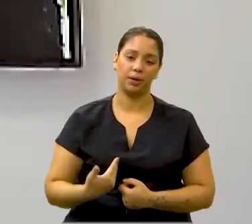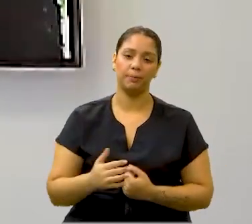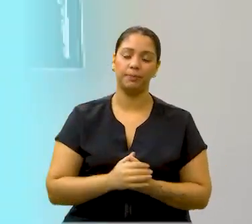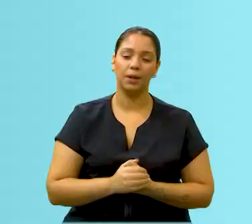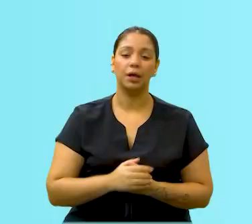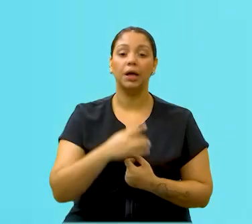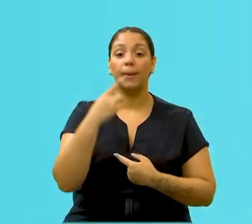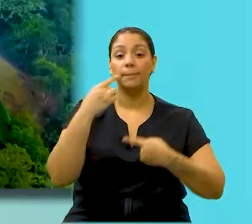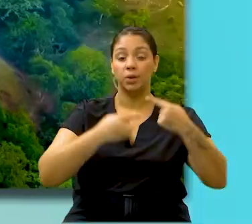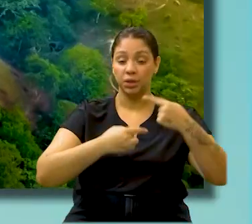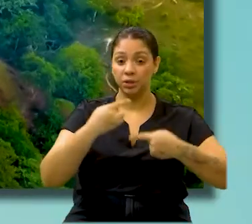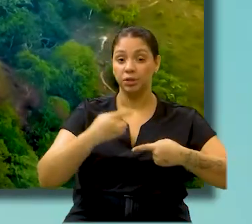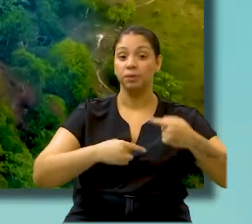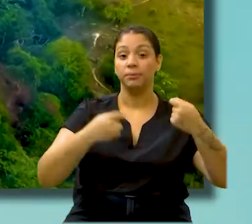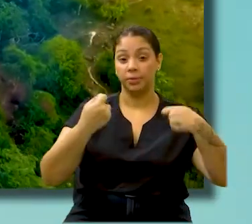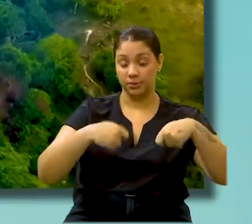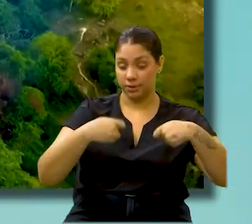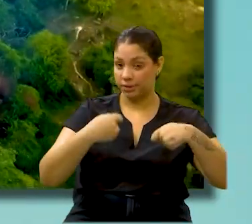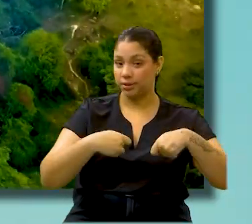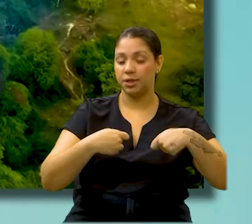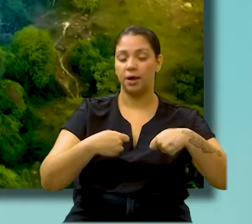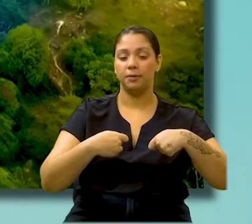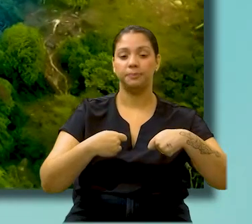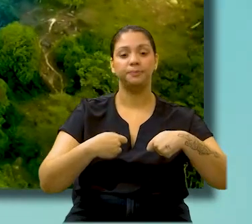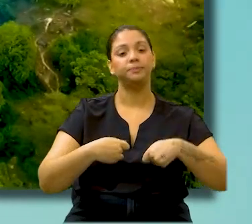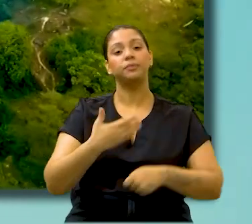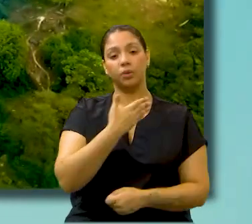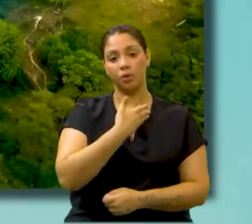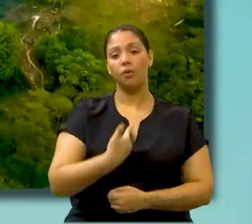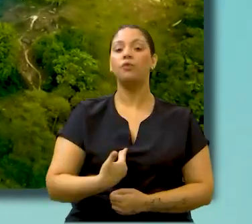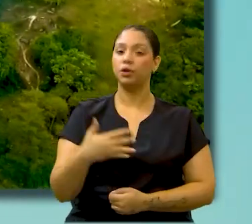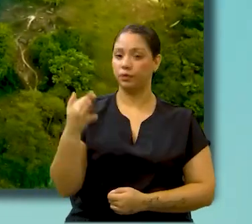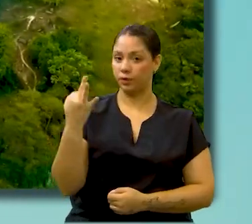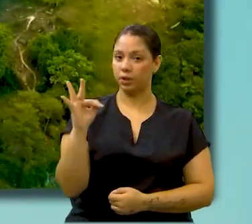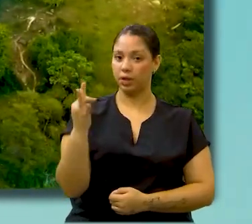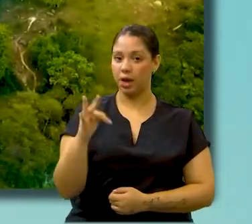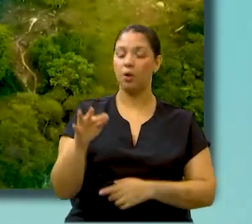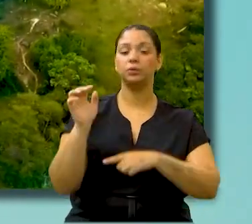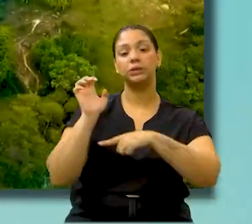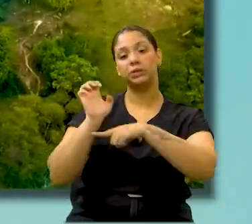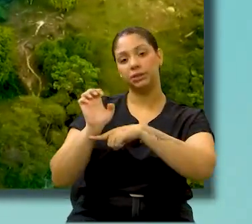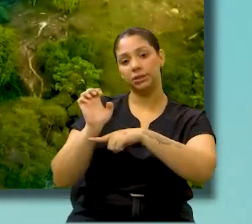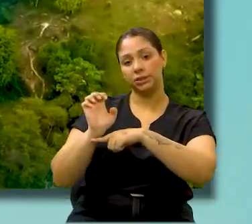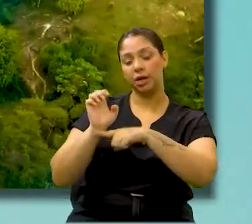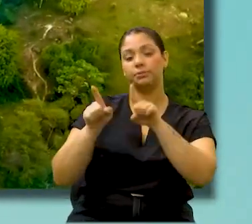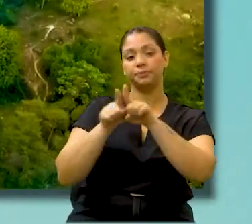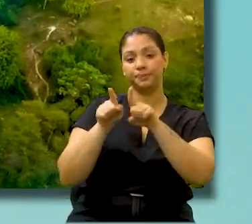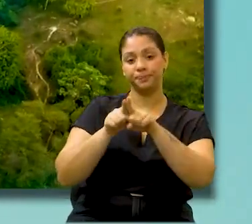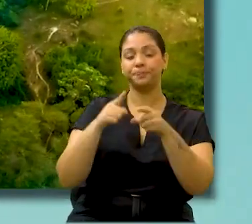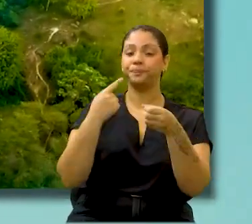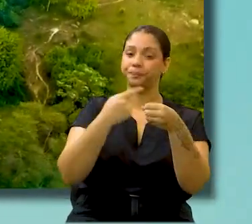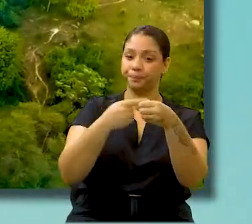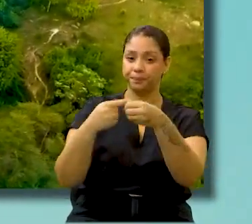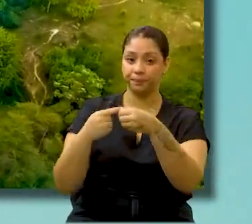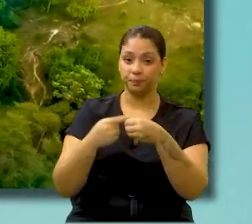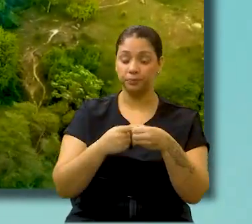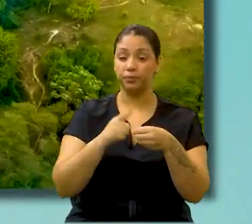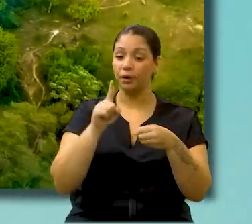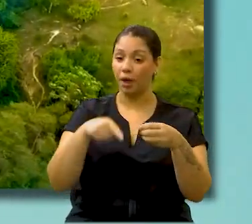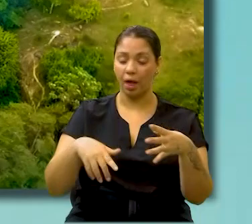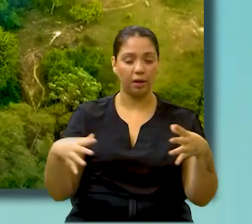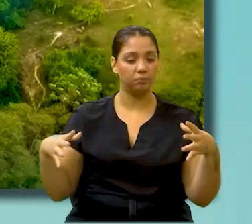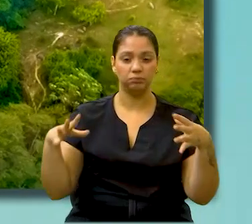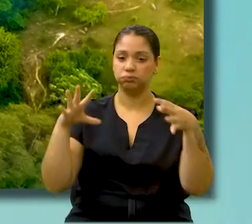pública. Então, essa política, ela tem que partir principalmente do governo federal, estados e municípios. Tem que